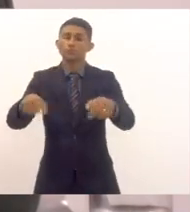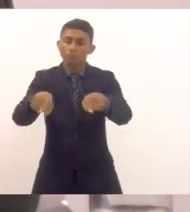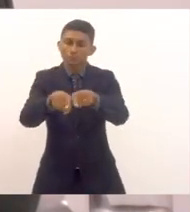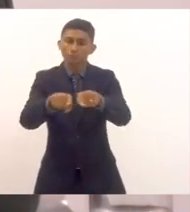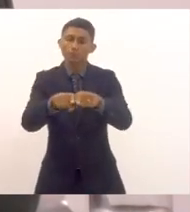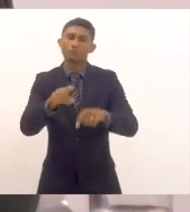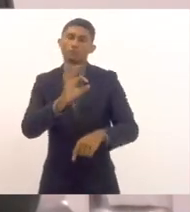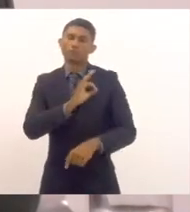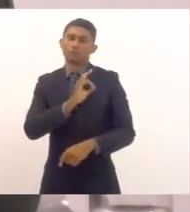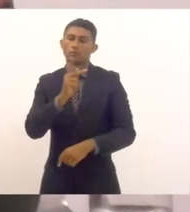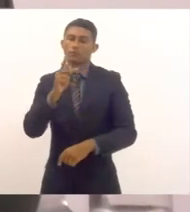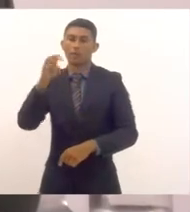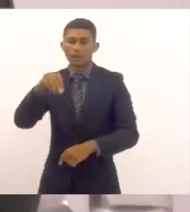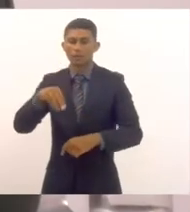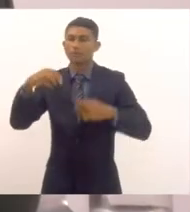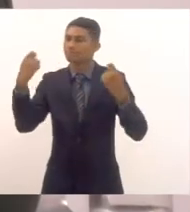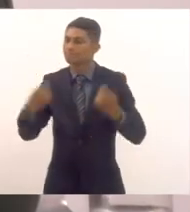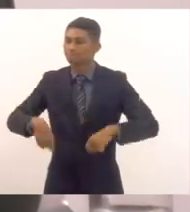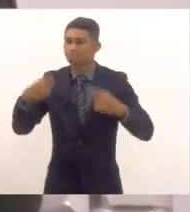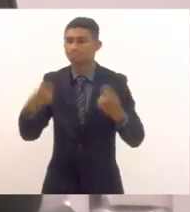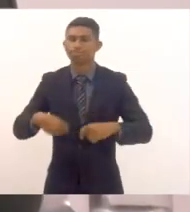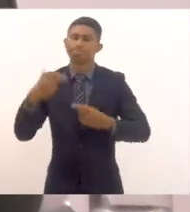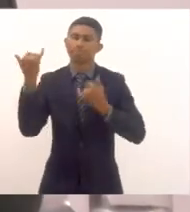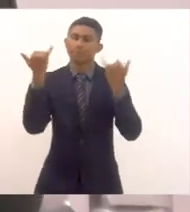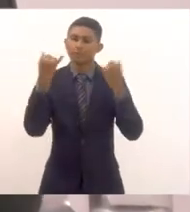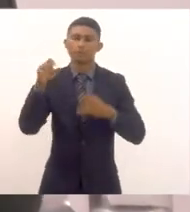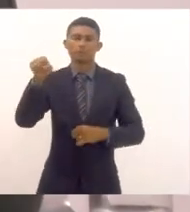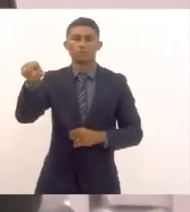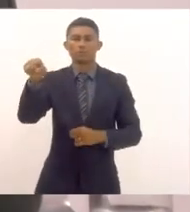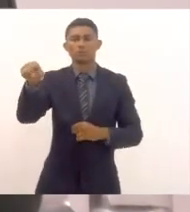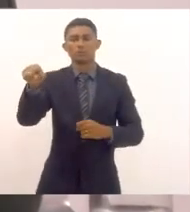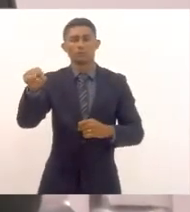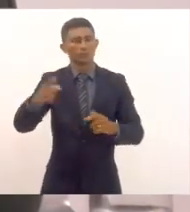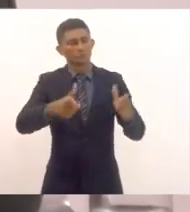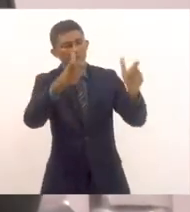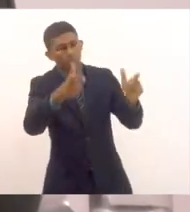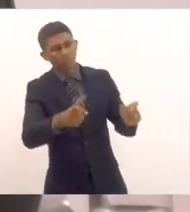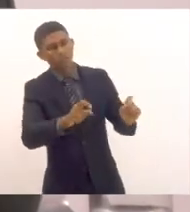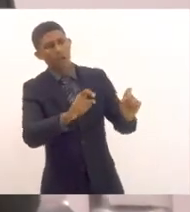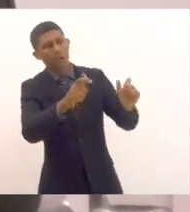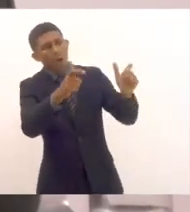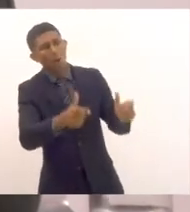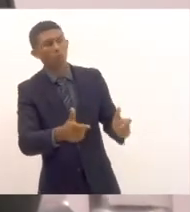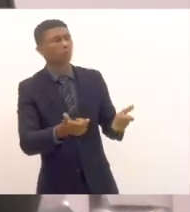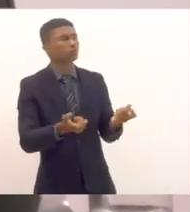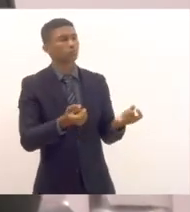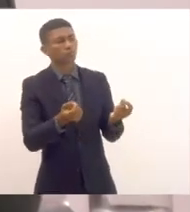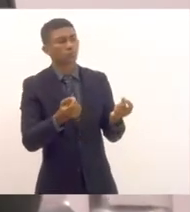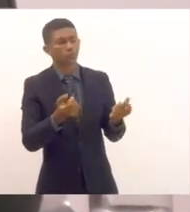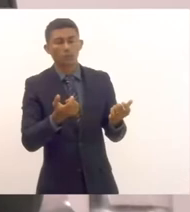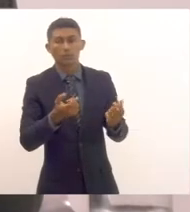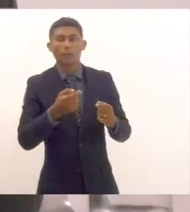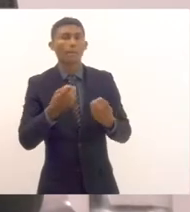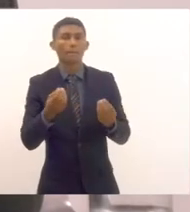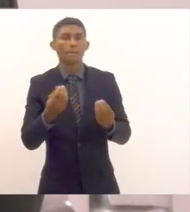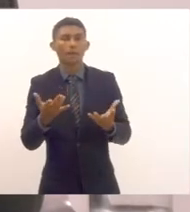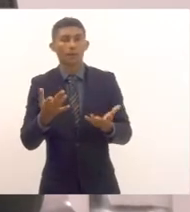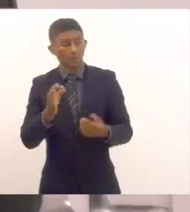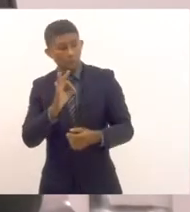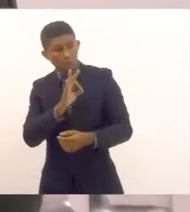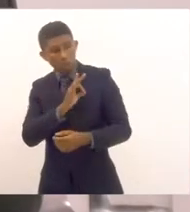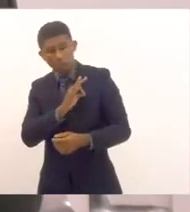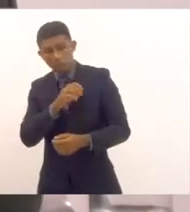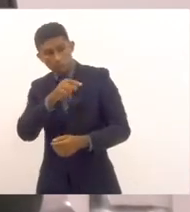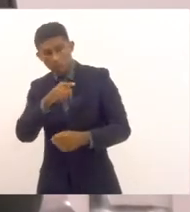precisa desse título dessa informação georreferenciada para poder direcionar o seu Patrulhamento